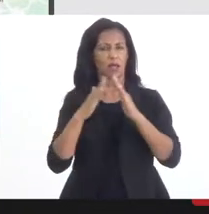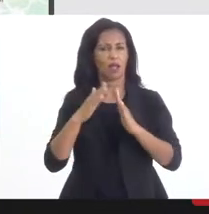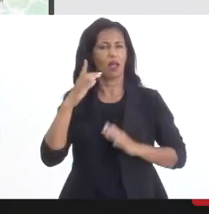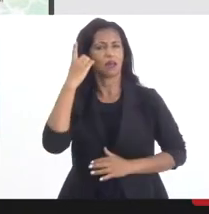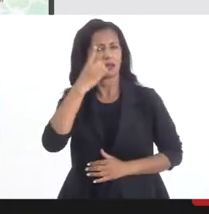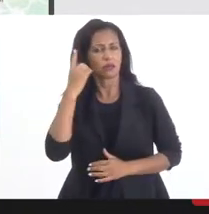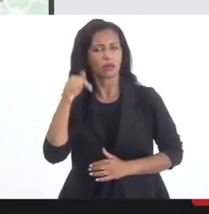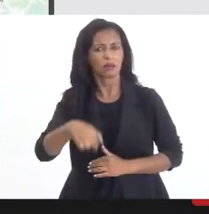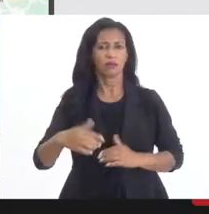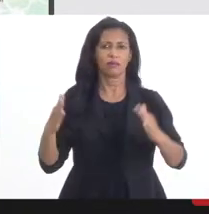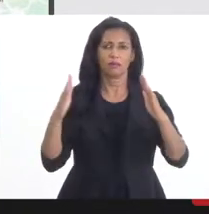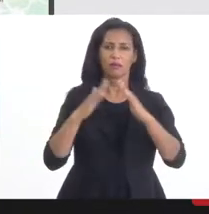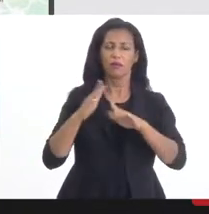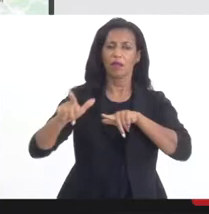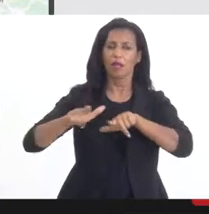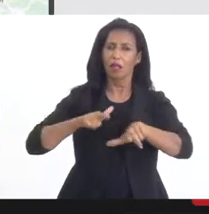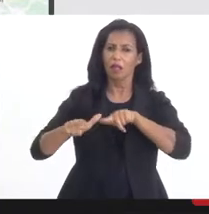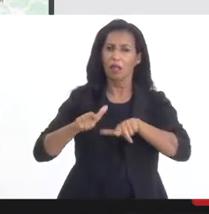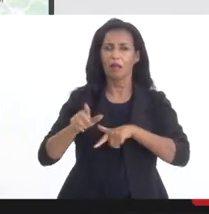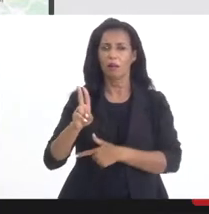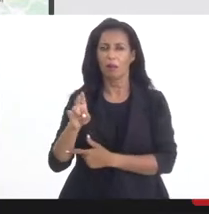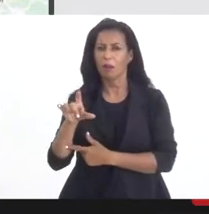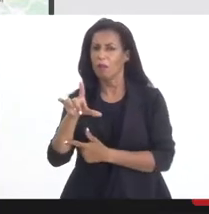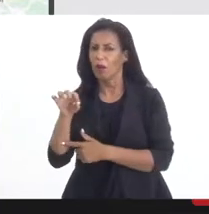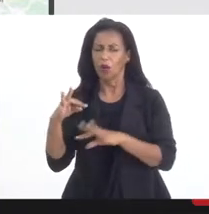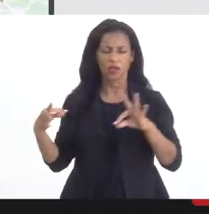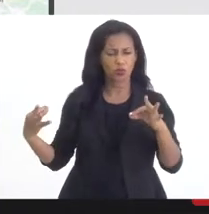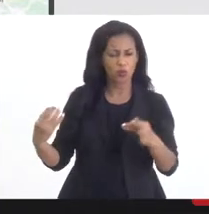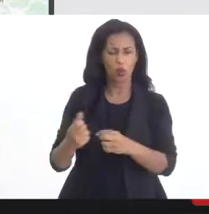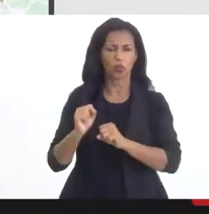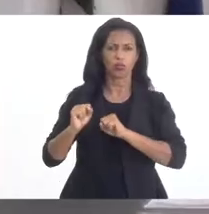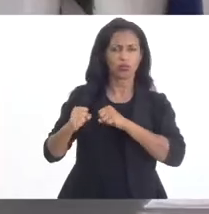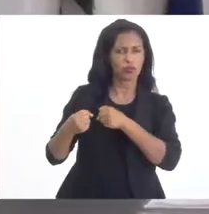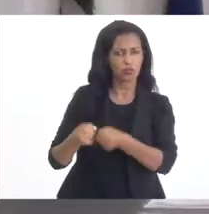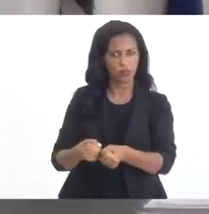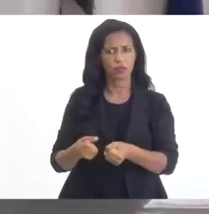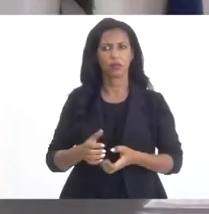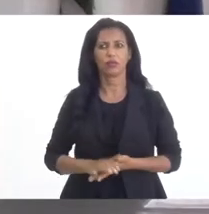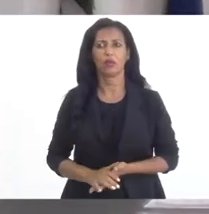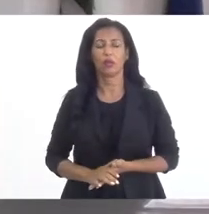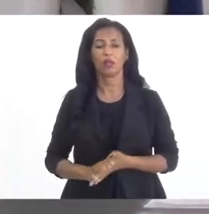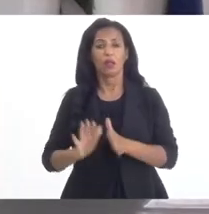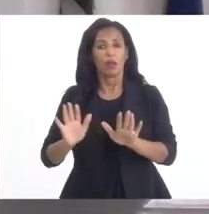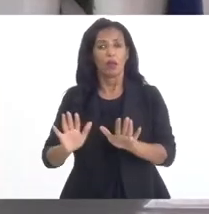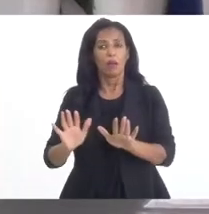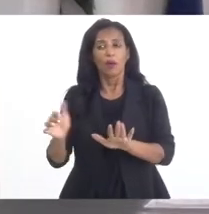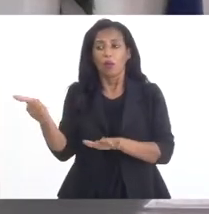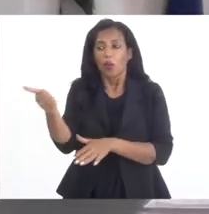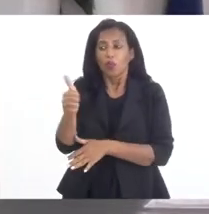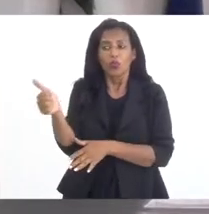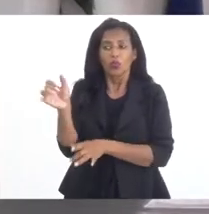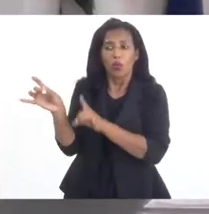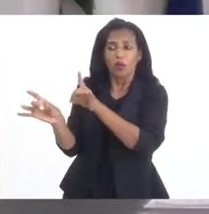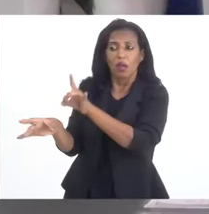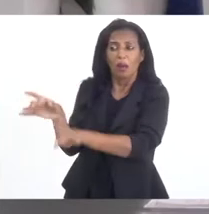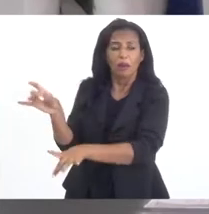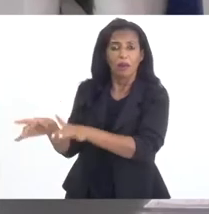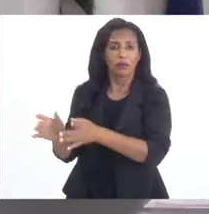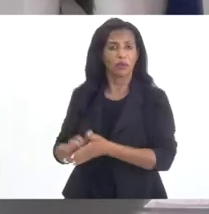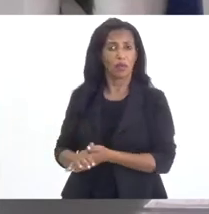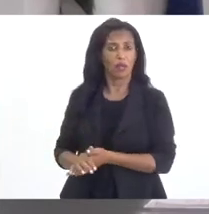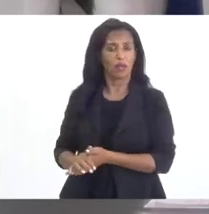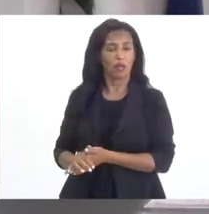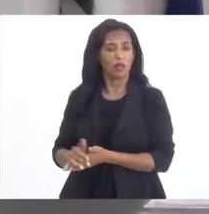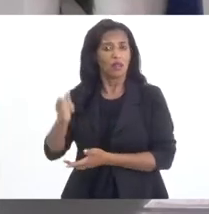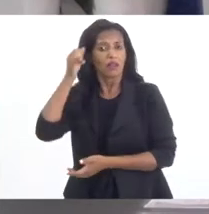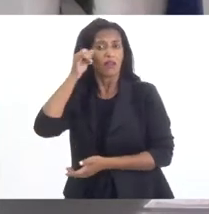deputados dessa casa, que trabalham pelo UESO, todos eles, tá? Mas não são esses 11, e não vão ser esses 11 que vão corrigir o